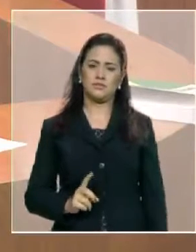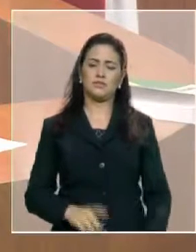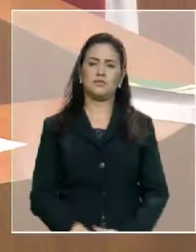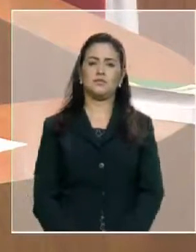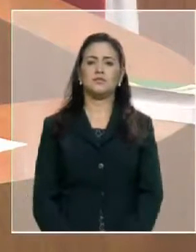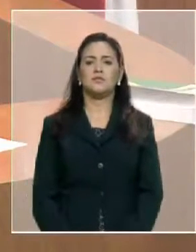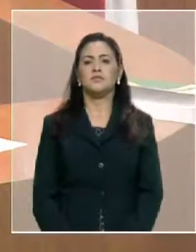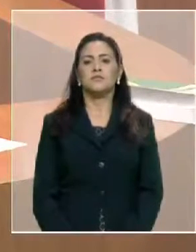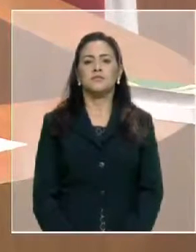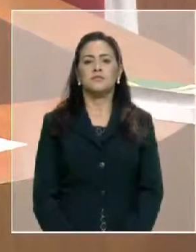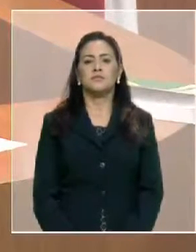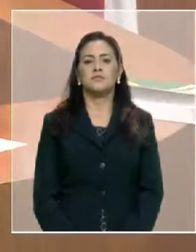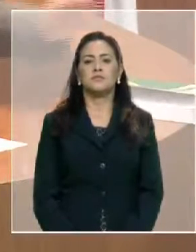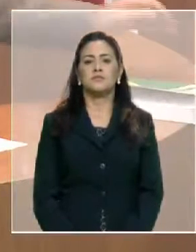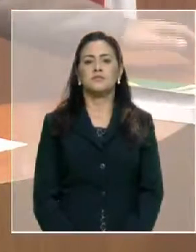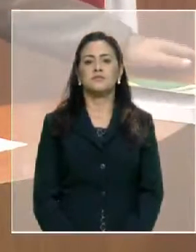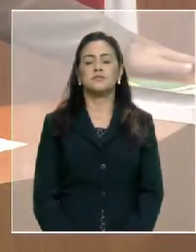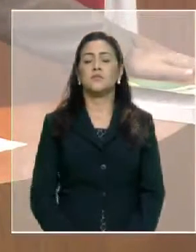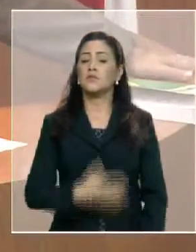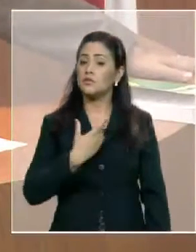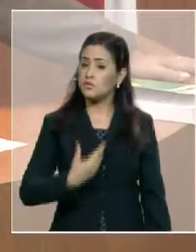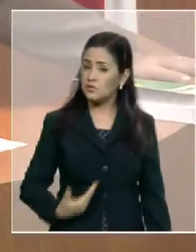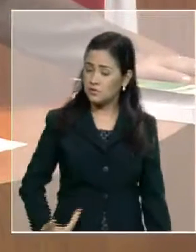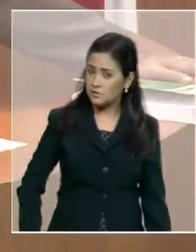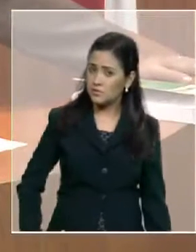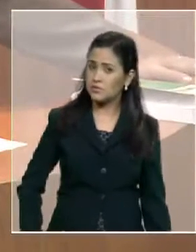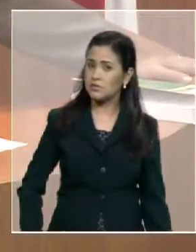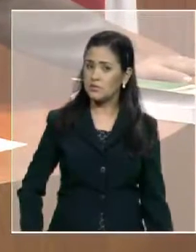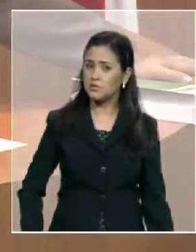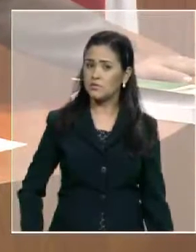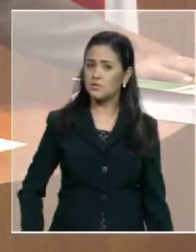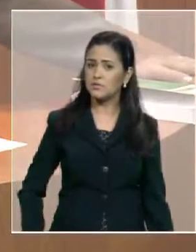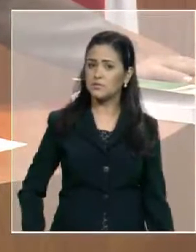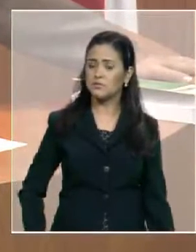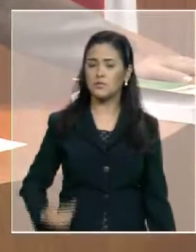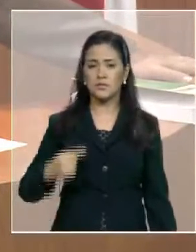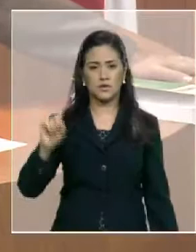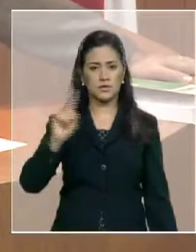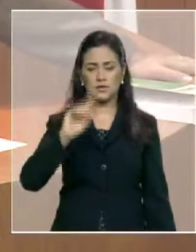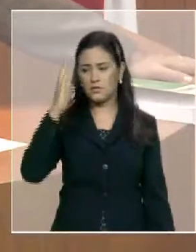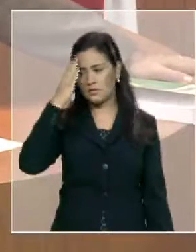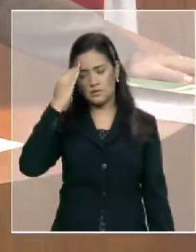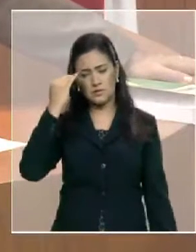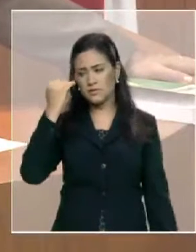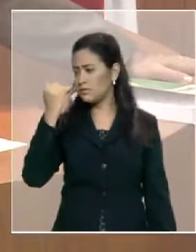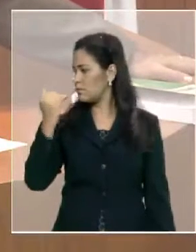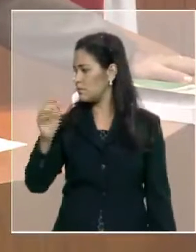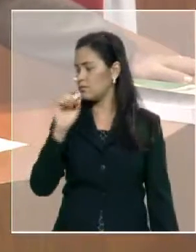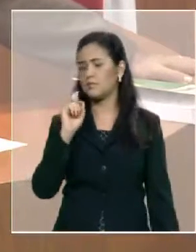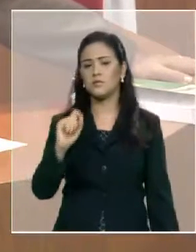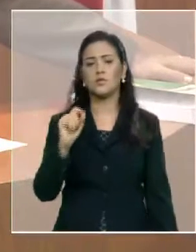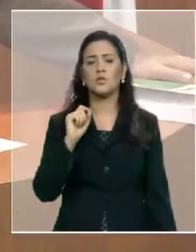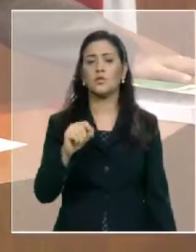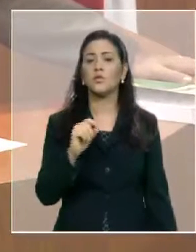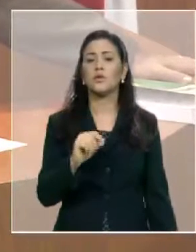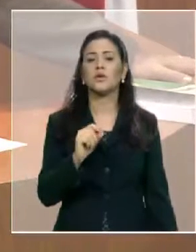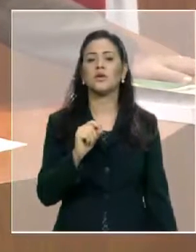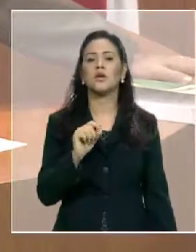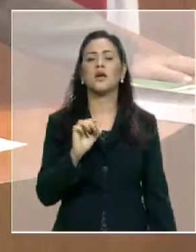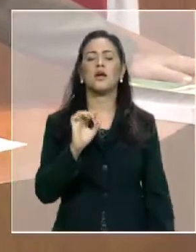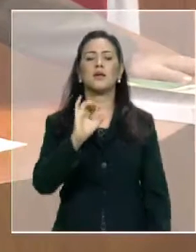Governador Flávio Dino, senhores professores, não sabe o que é o princípio da